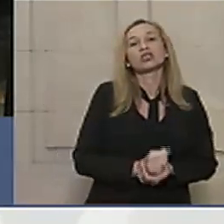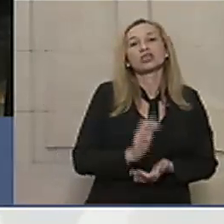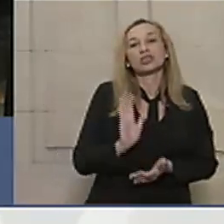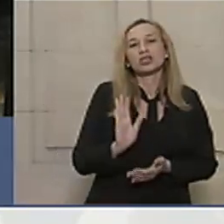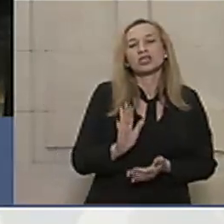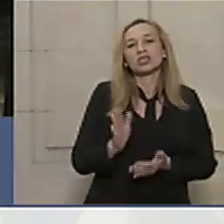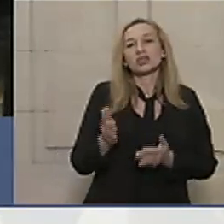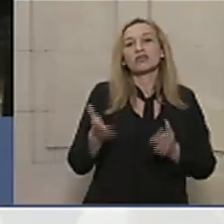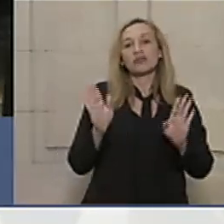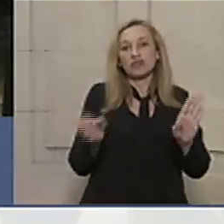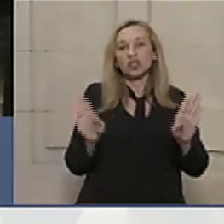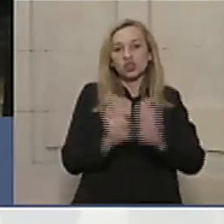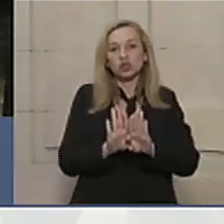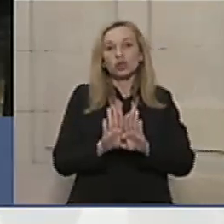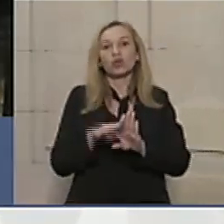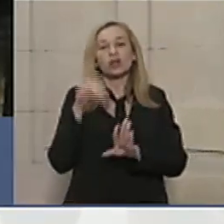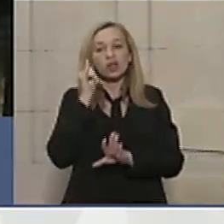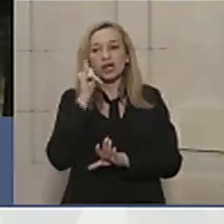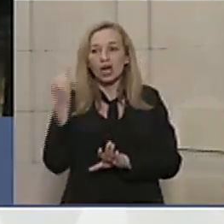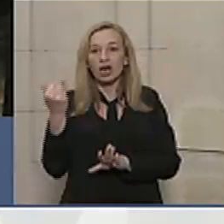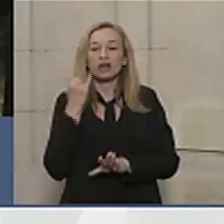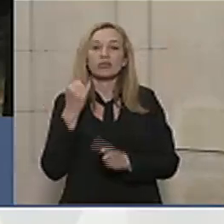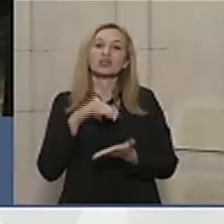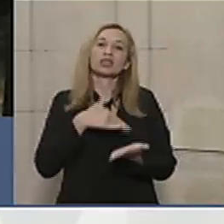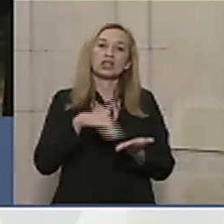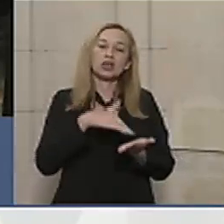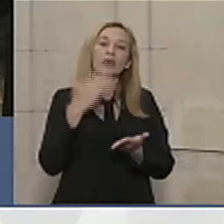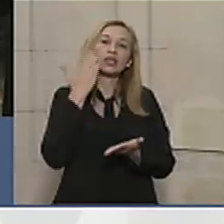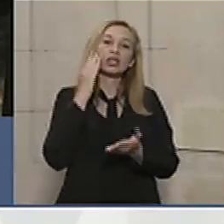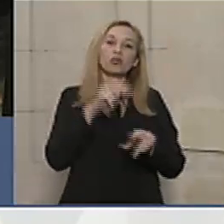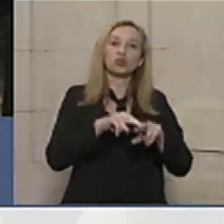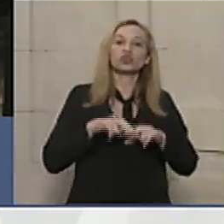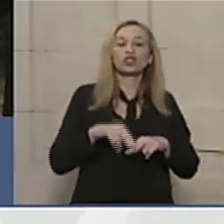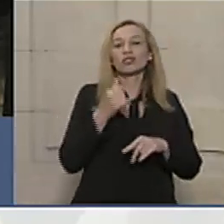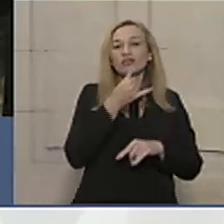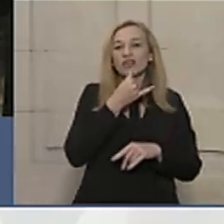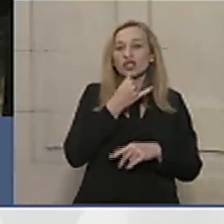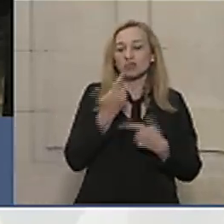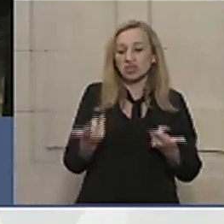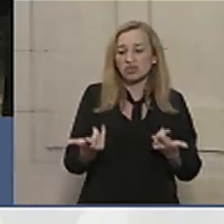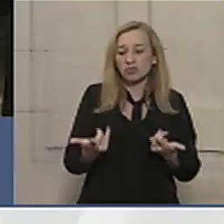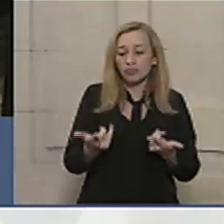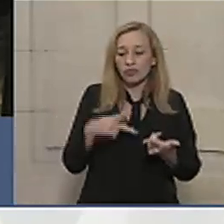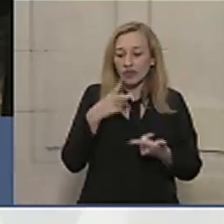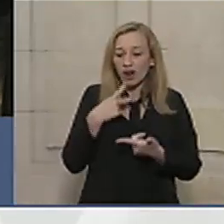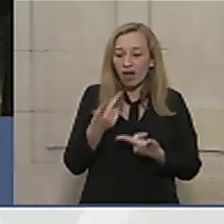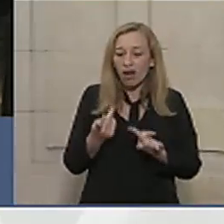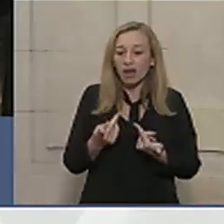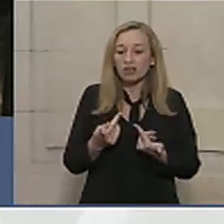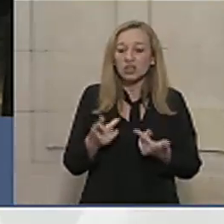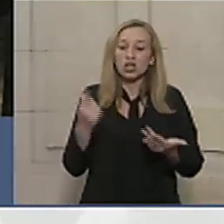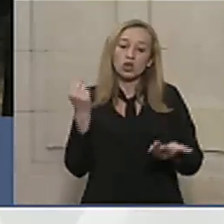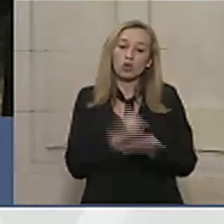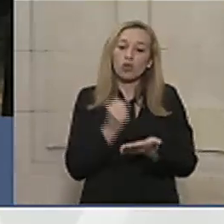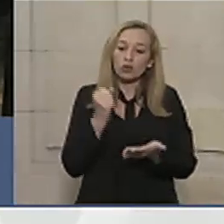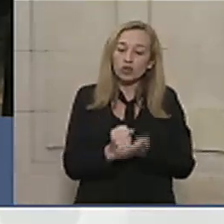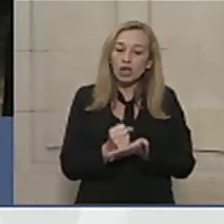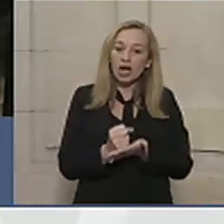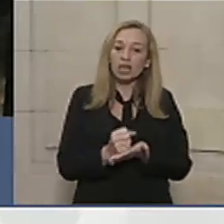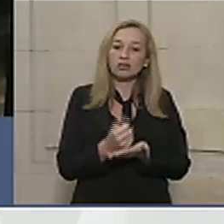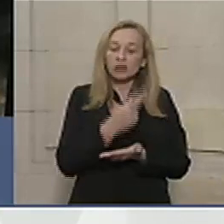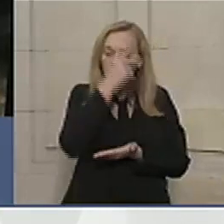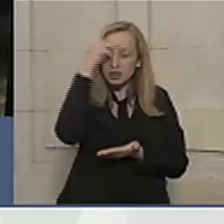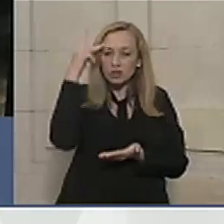com a secretaria para entender os motivos. Né? E, infelizmente, o que foi falado foi que o contrato